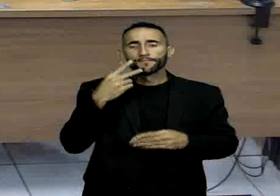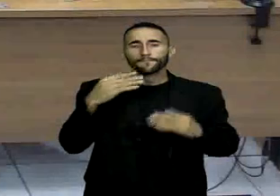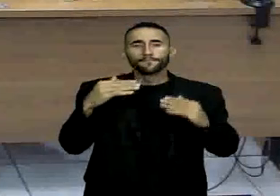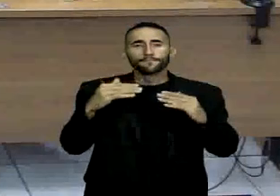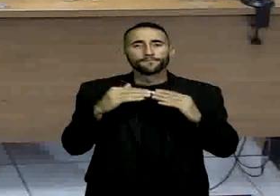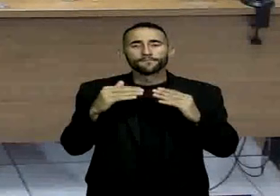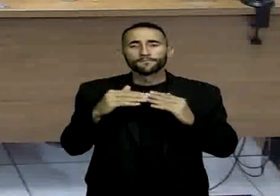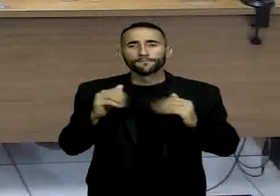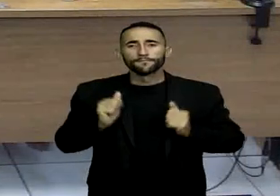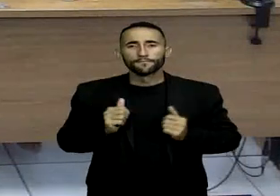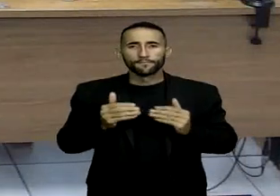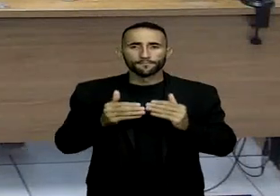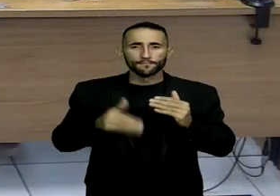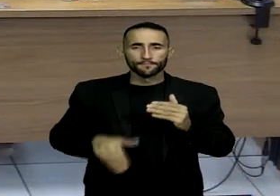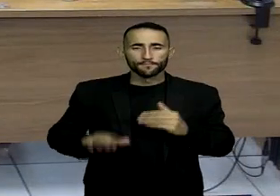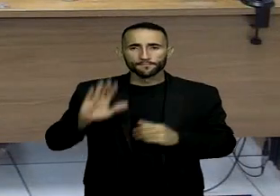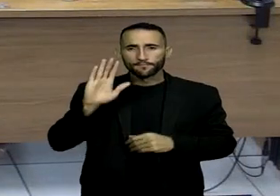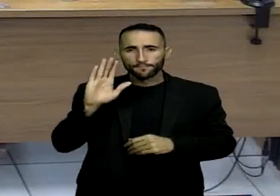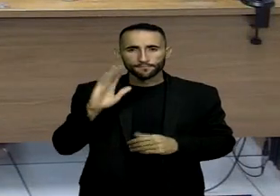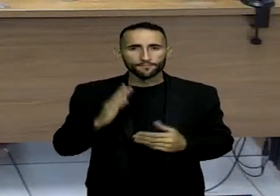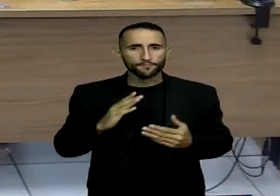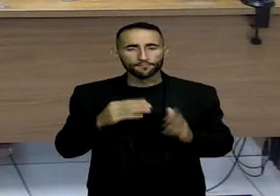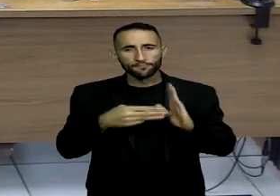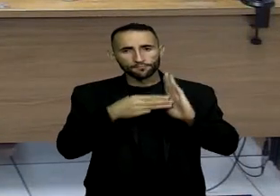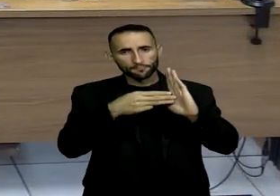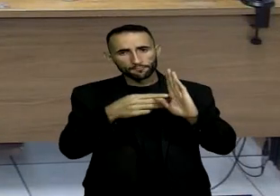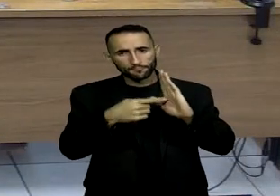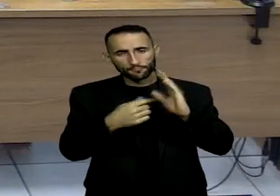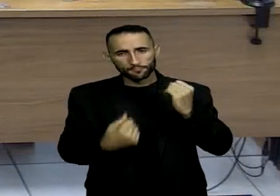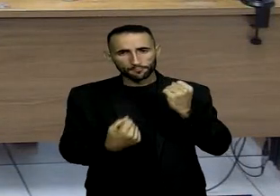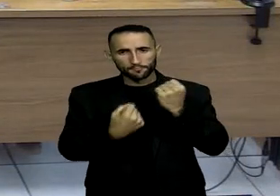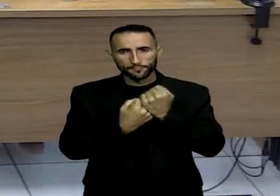se manifestam. Aprovada a moção de apoio